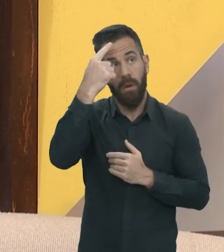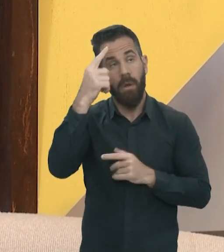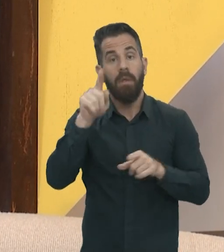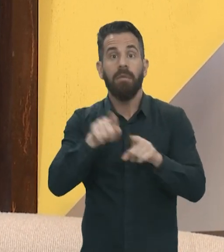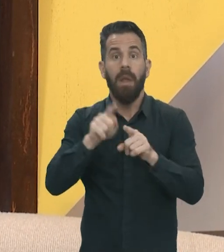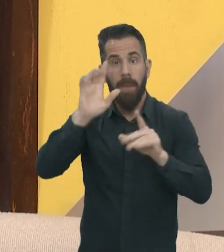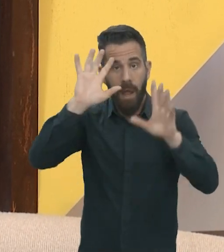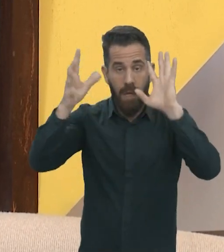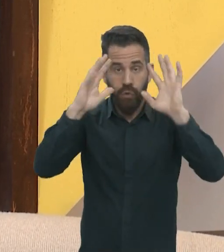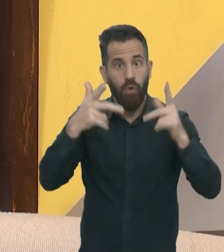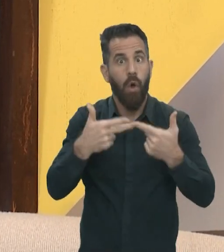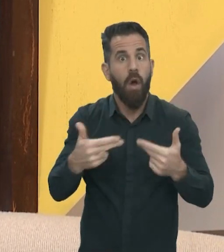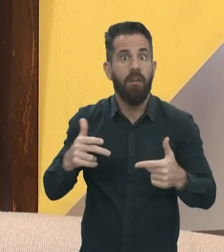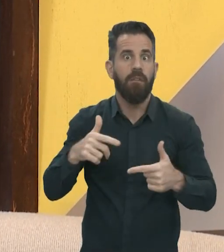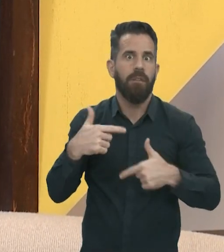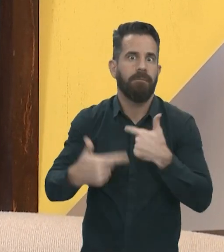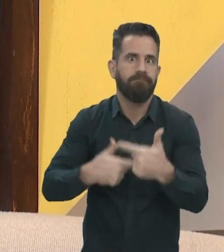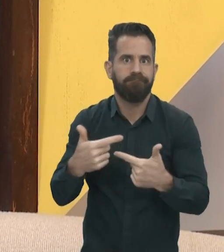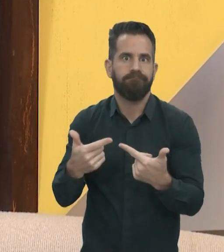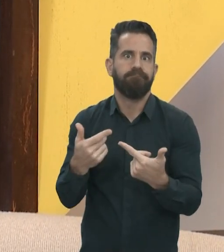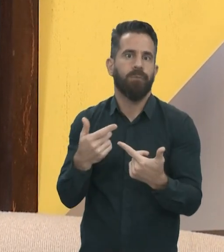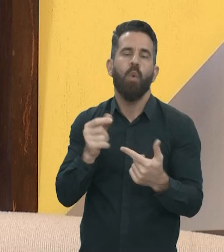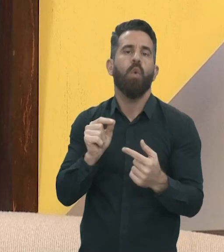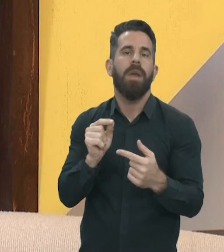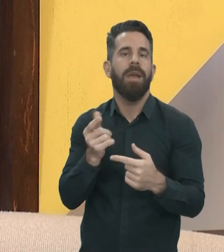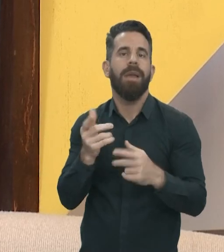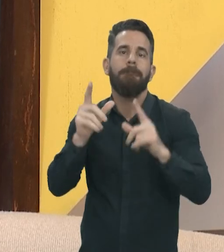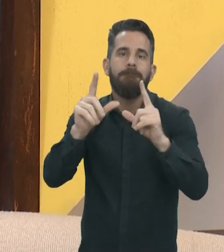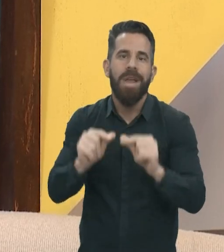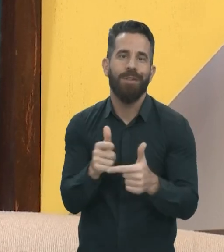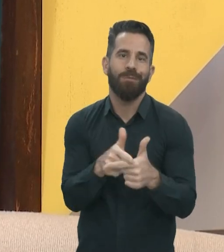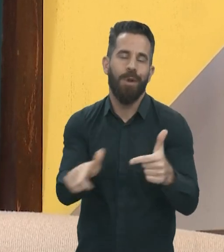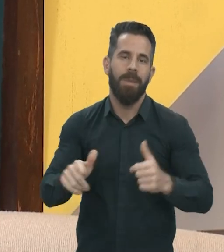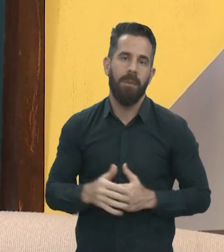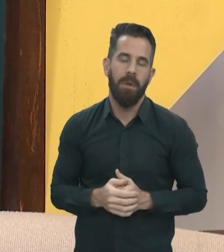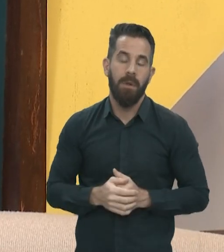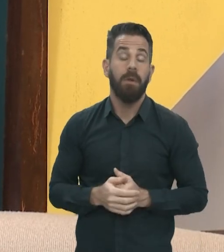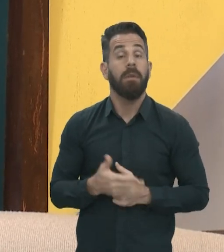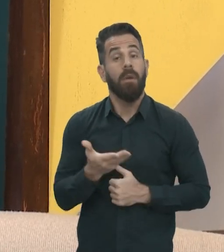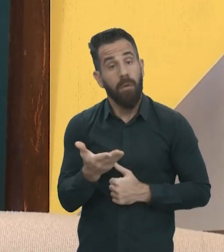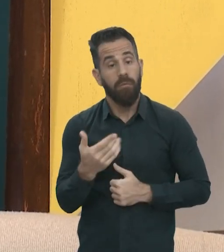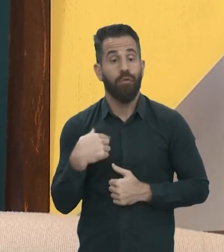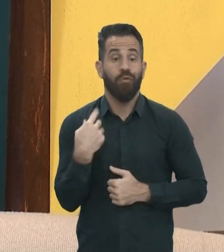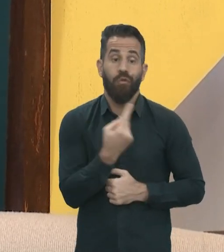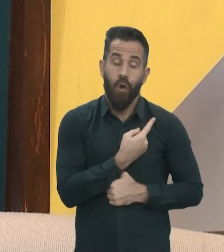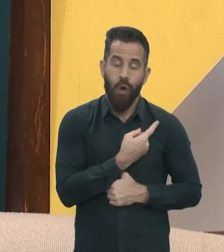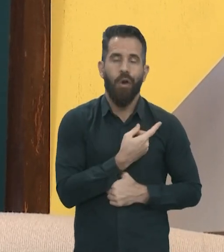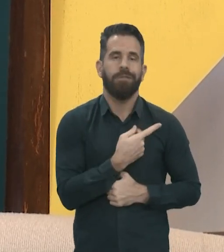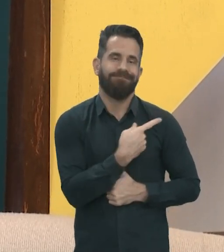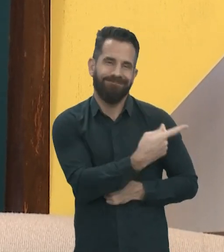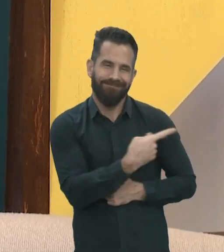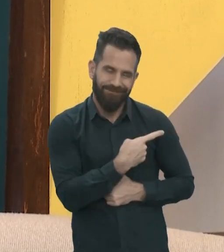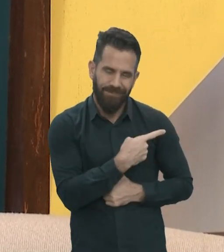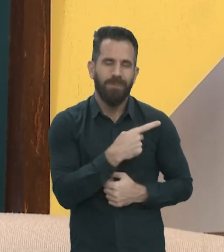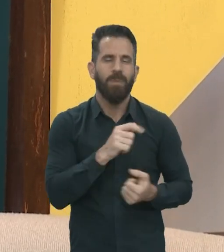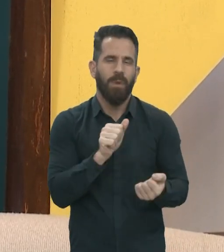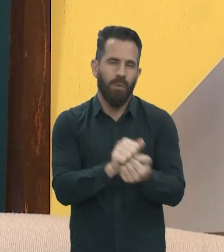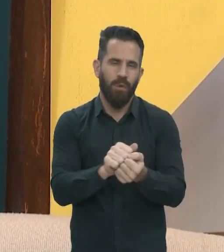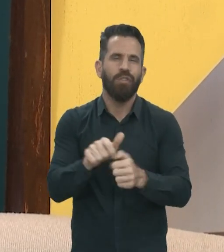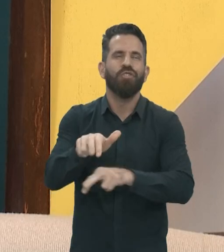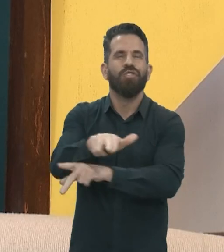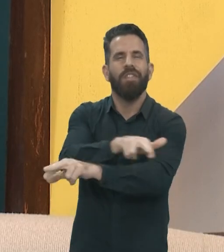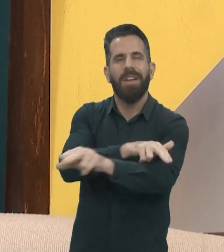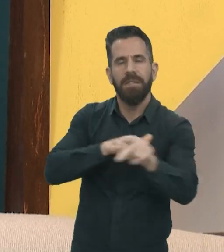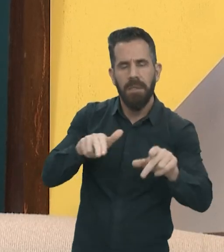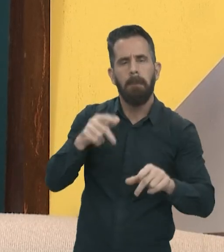de implementação. Então, é esse aspecto, né, que a gente leva para rediscutir a ideia da diversidade, não só como um